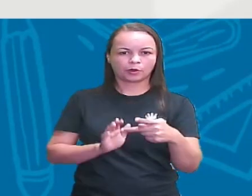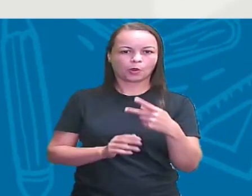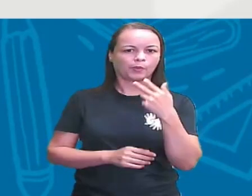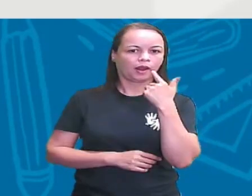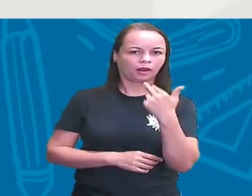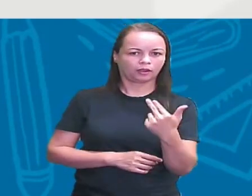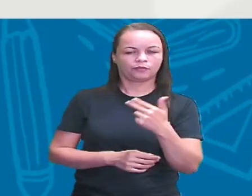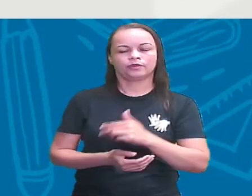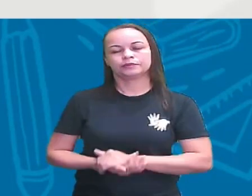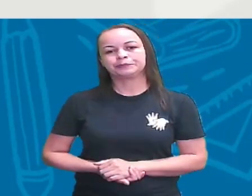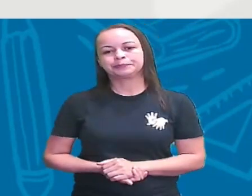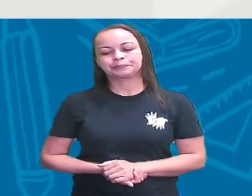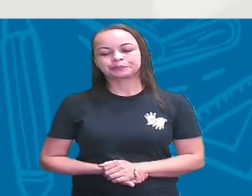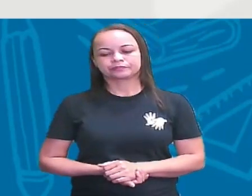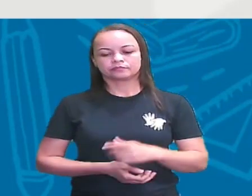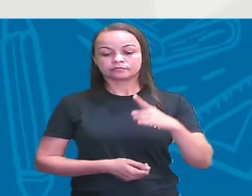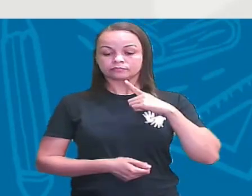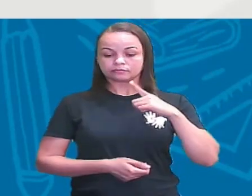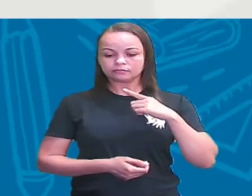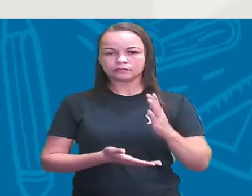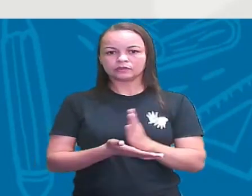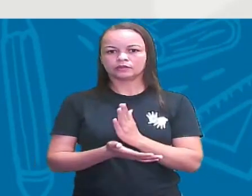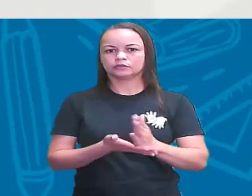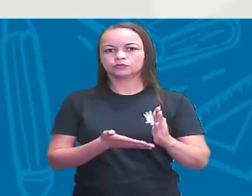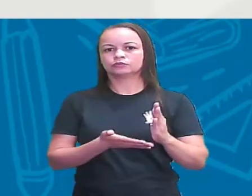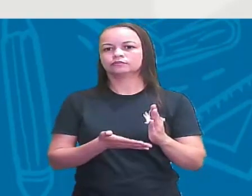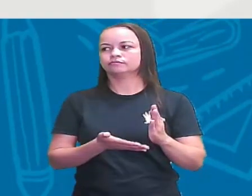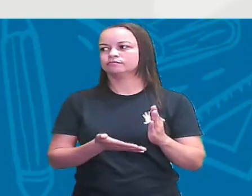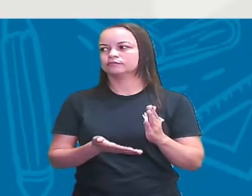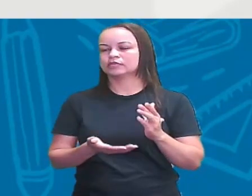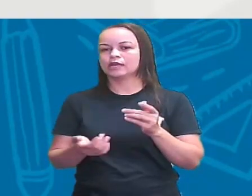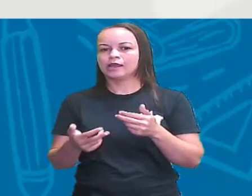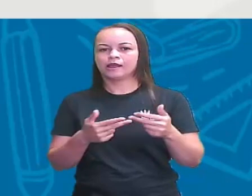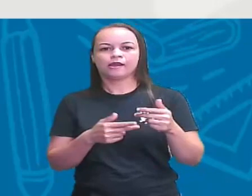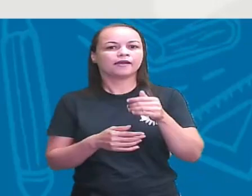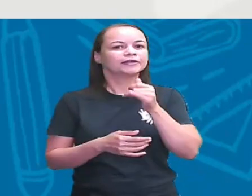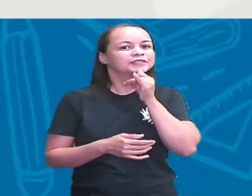E aí, olha, a gente tem alguns exemplos nessa ilustração,